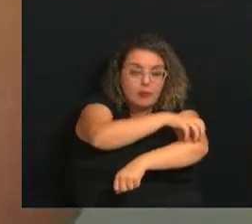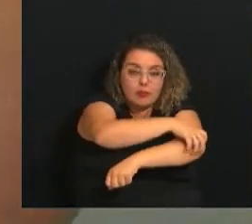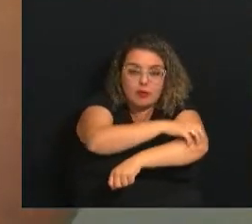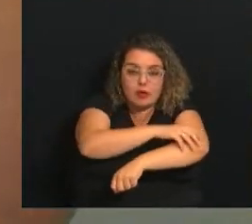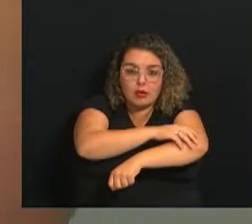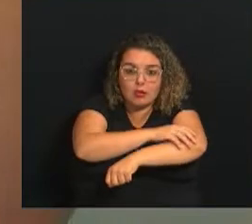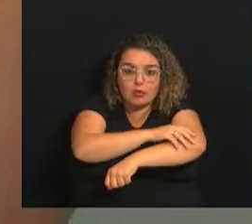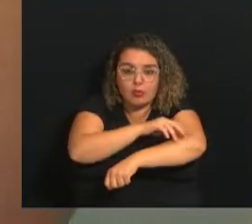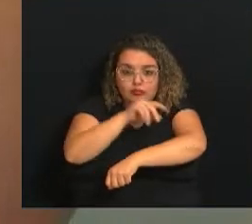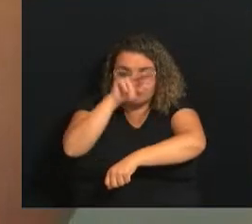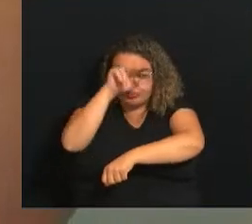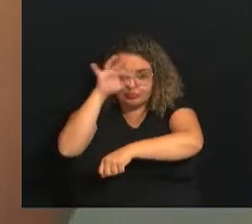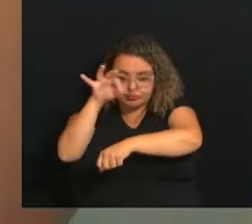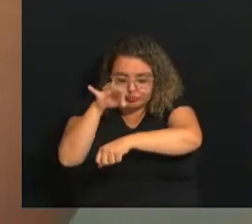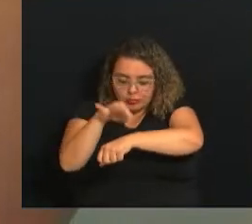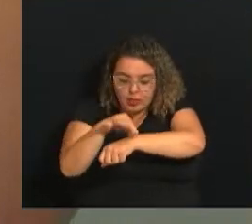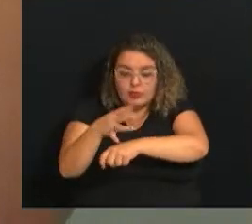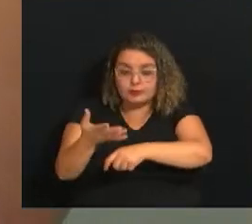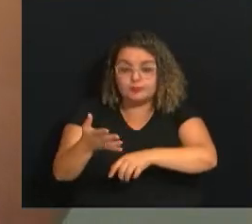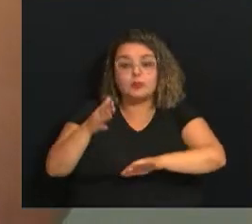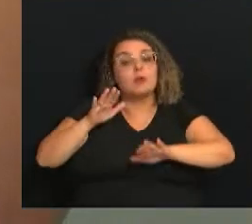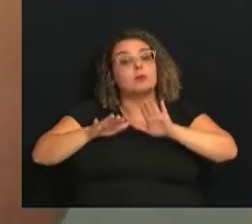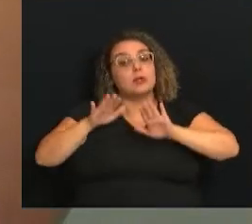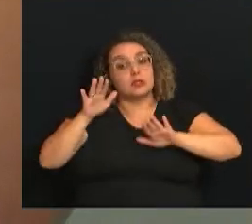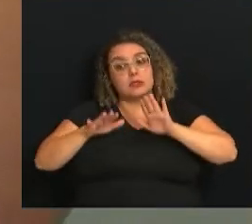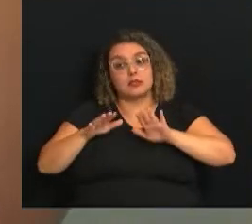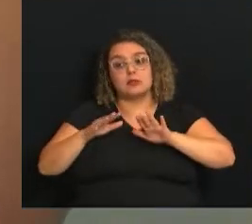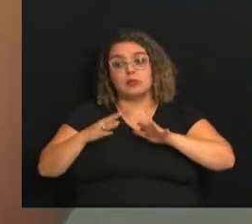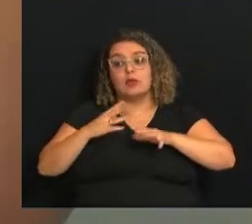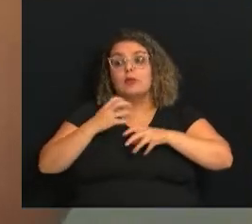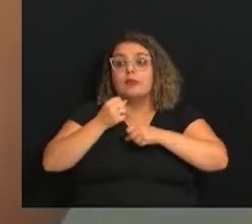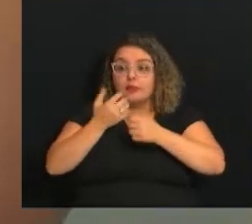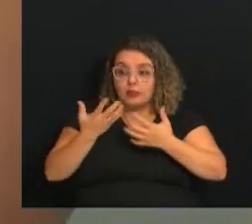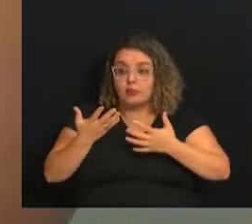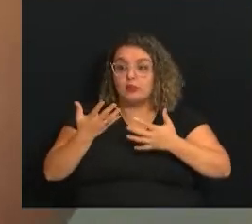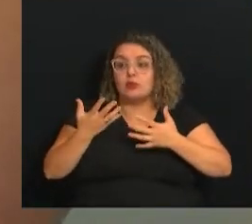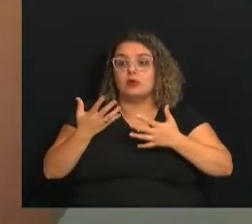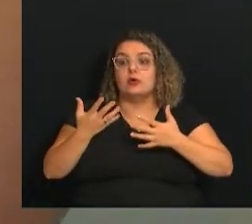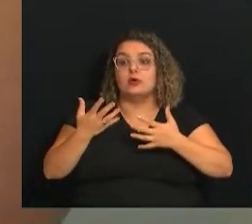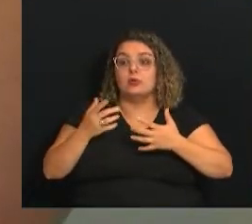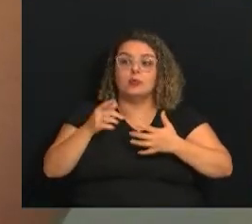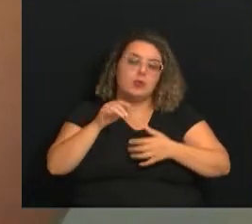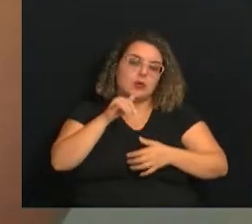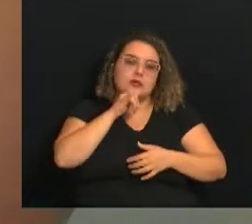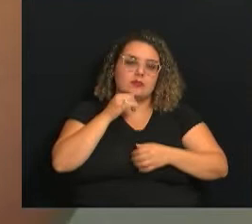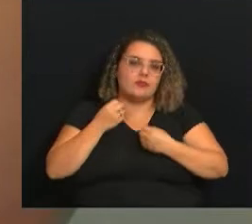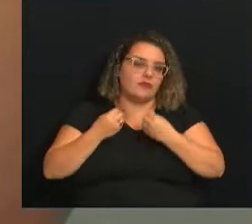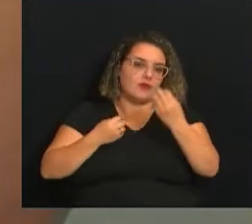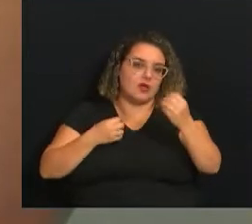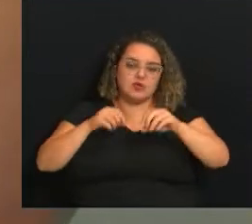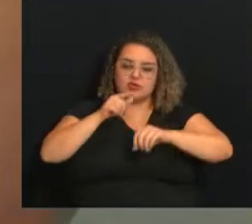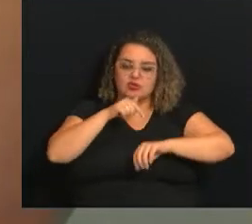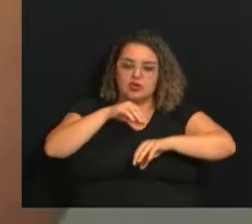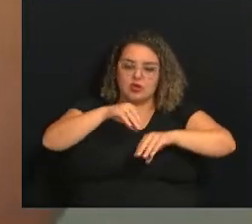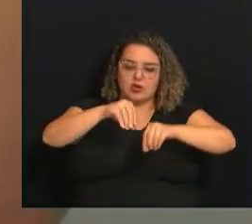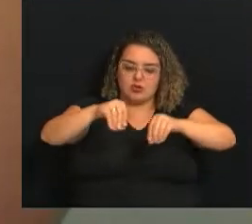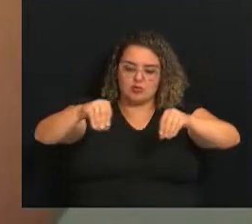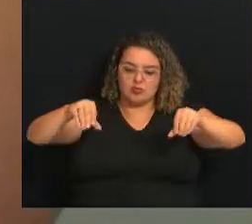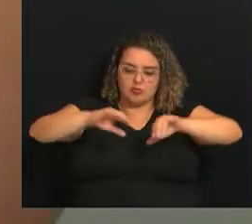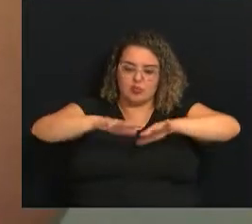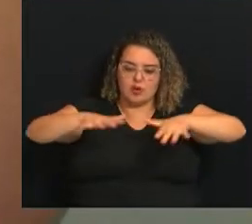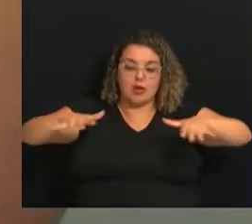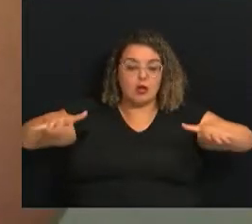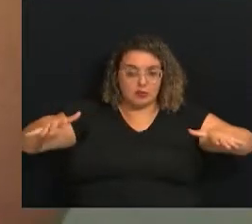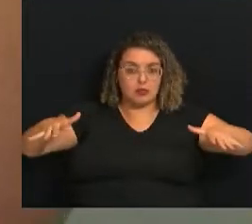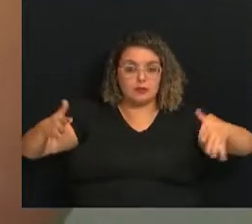picou. Mas muitas vezes, de acordo com a intensidade, às vezes viagem às praias, que tem uma grande infestação desses animais,